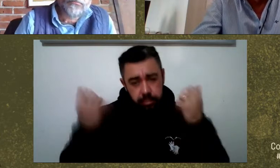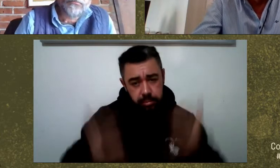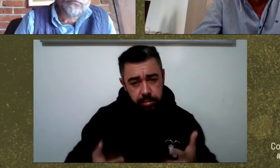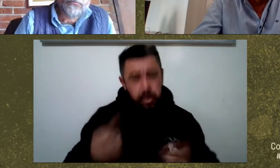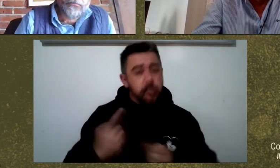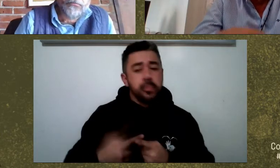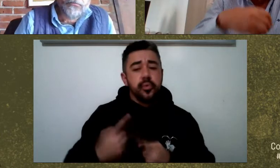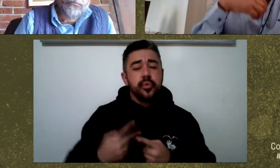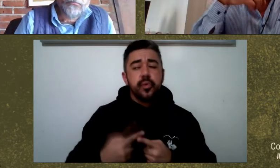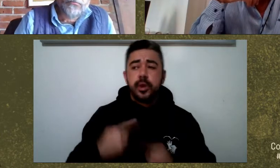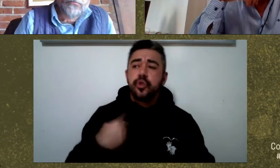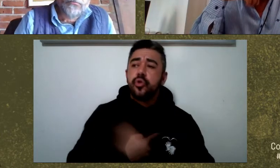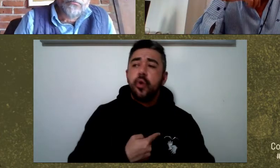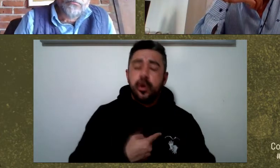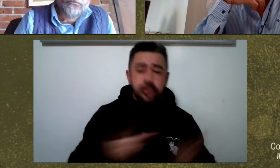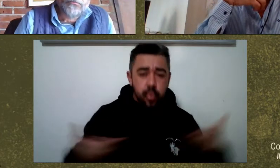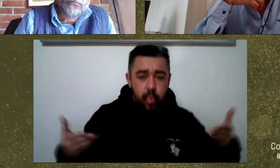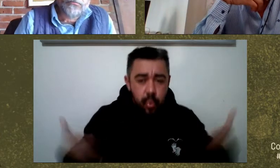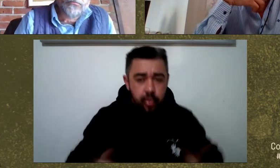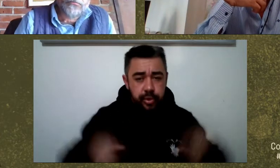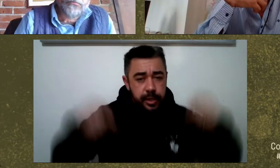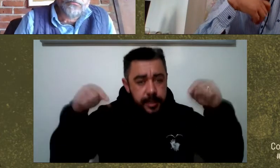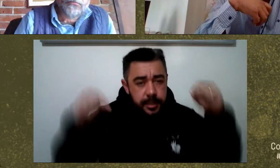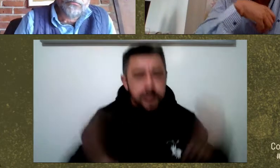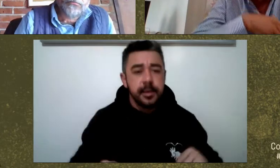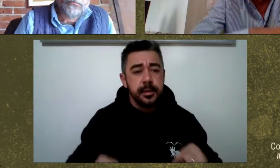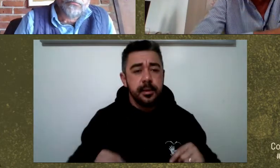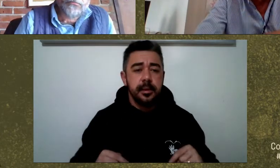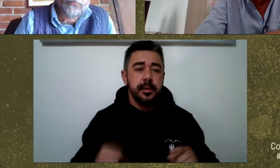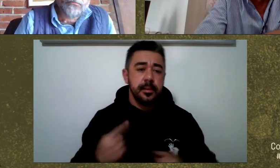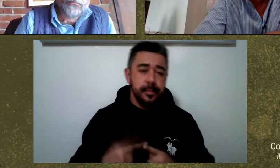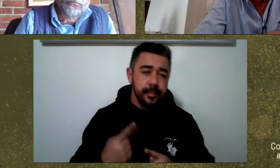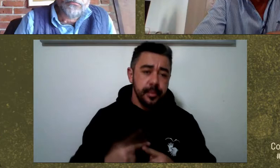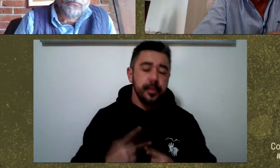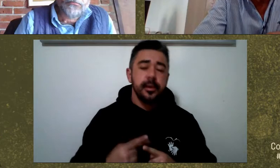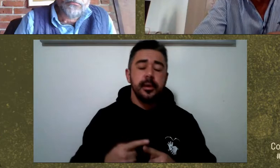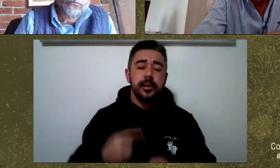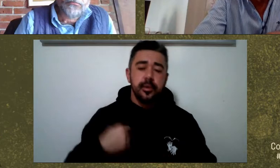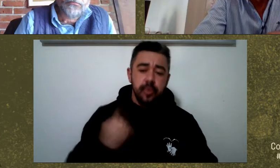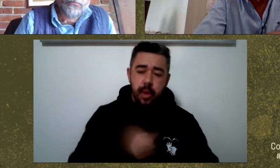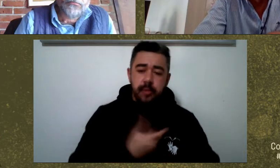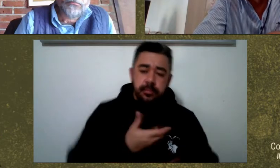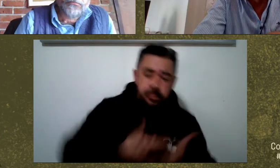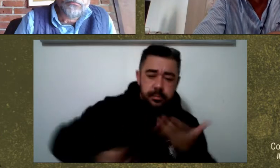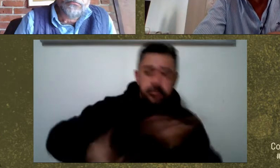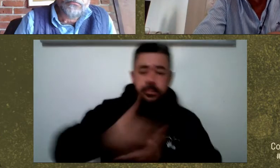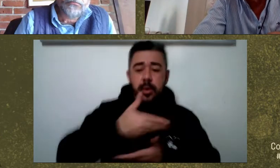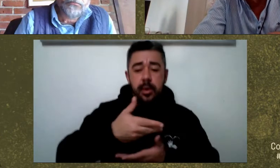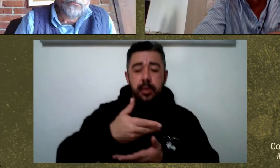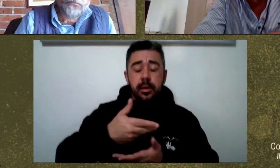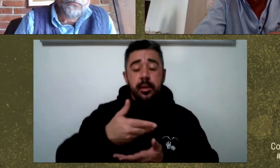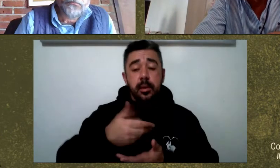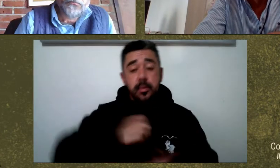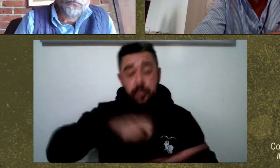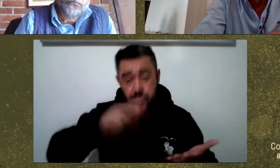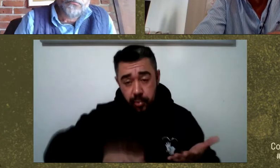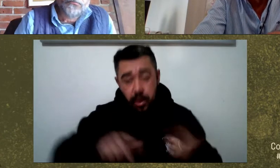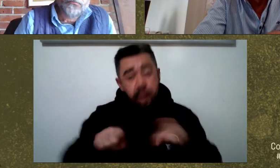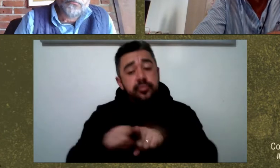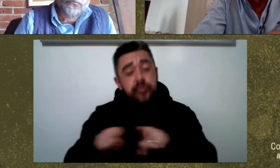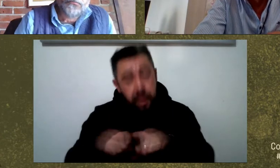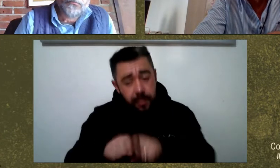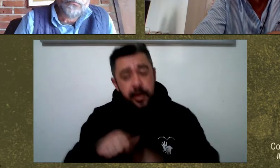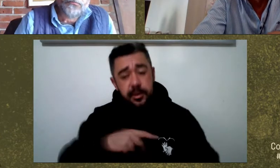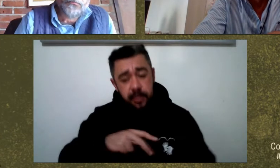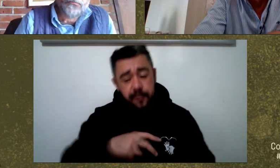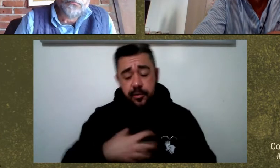aqui. E chegámos aqui em boa medida porque Portugal também teve condições muito particulares no que